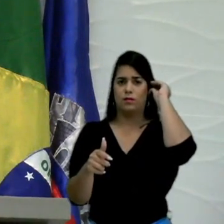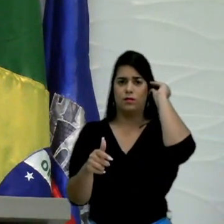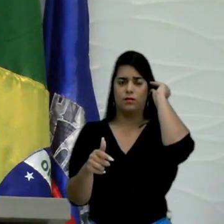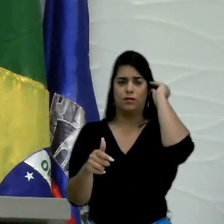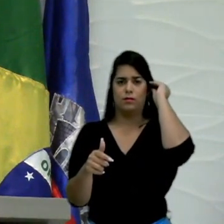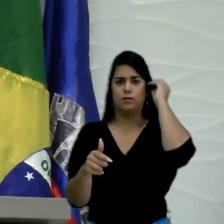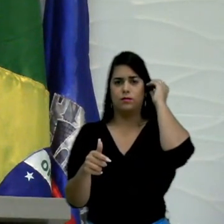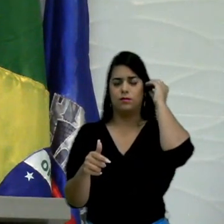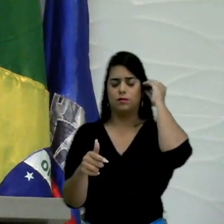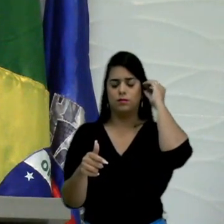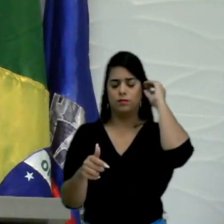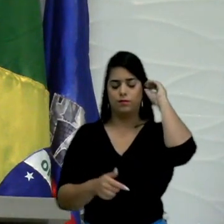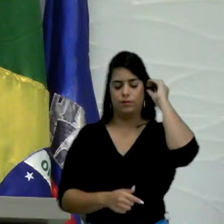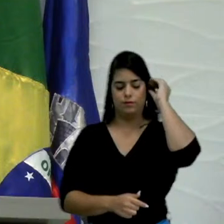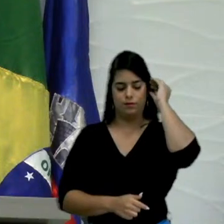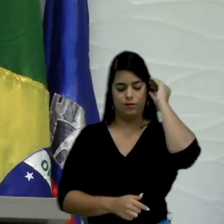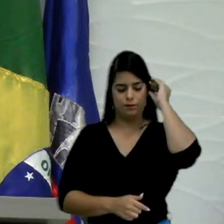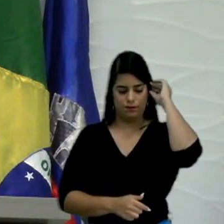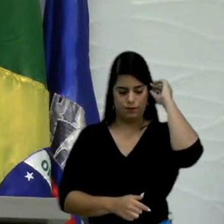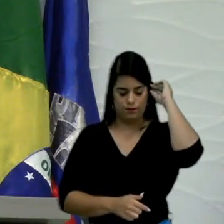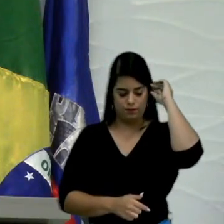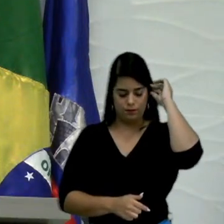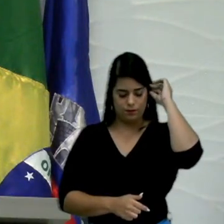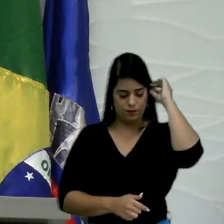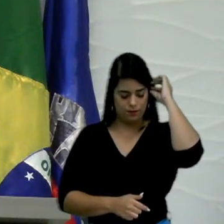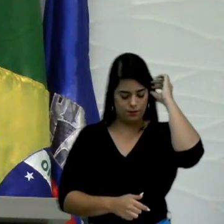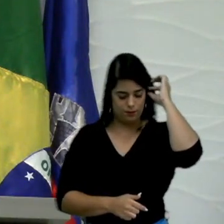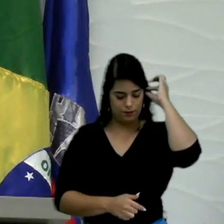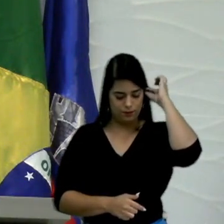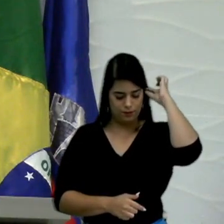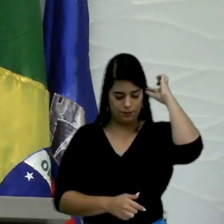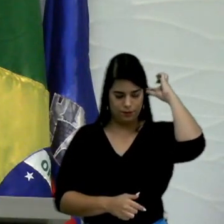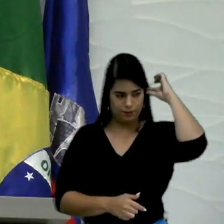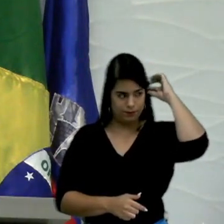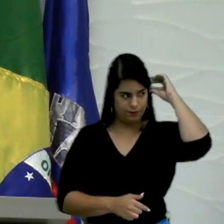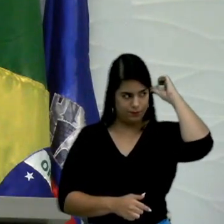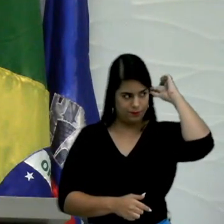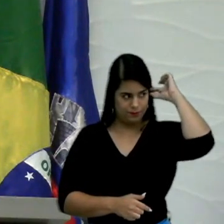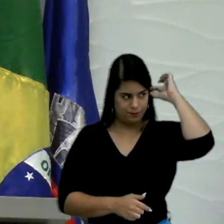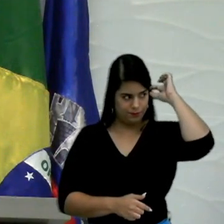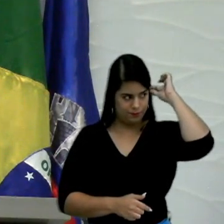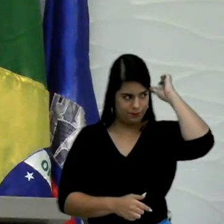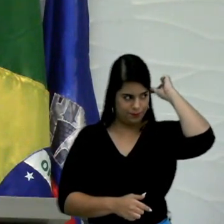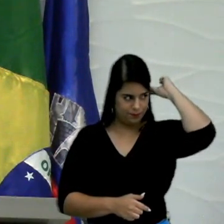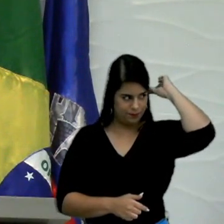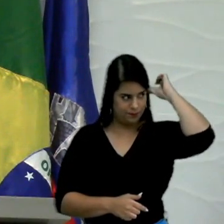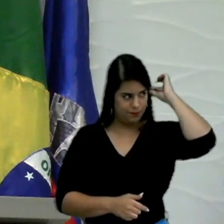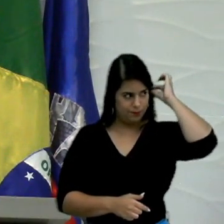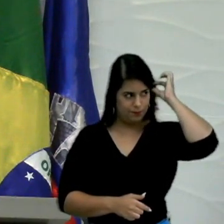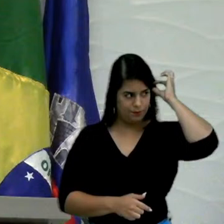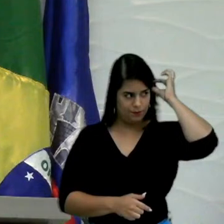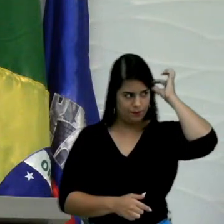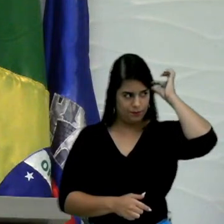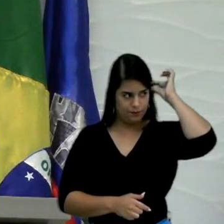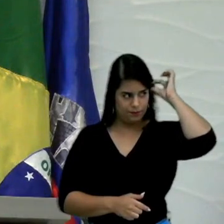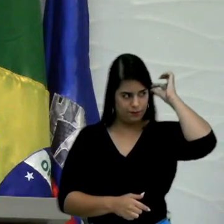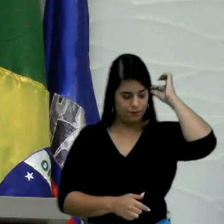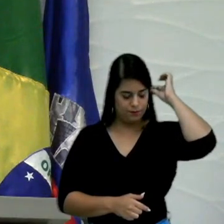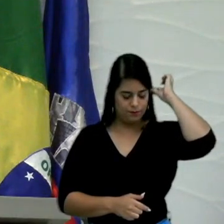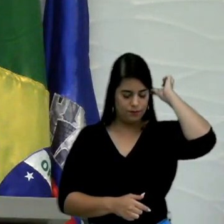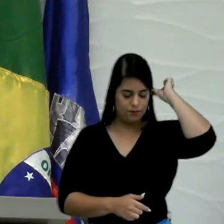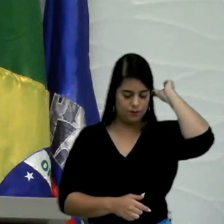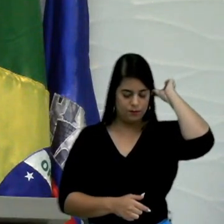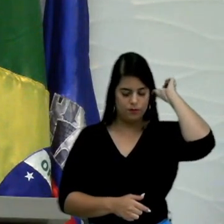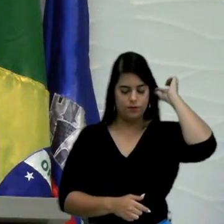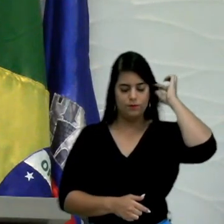da Compesa em não fornecer água para a nossa população. Nós sabemos o quanto a Compesa tem tirado o sono e causado transtorno